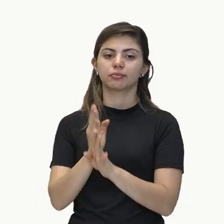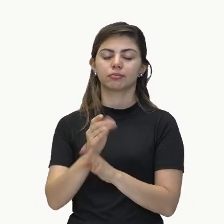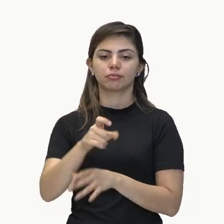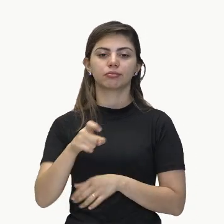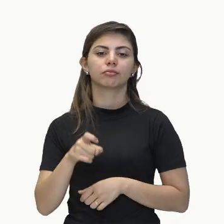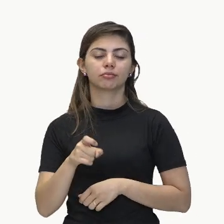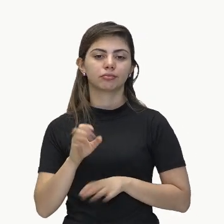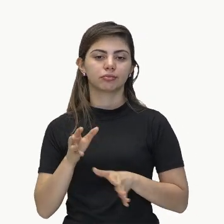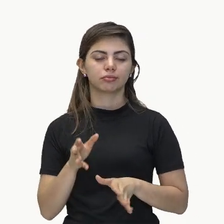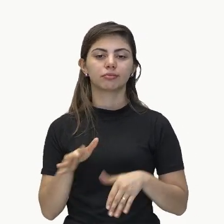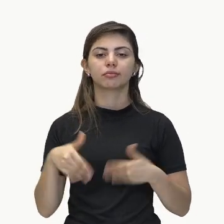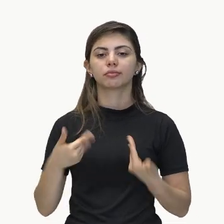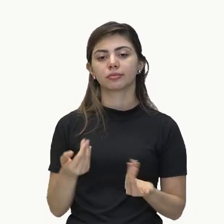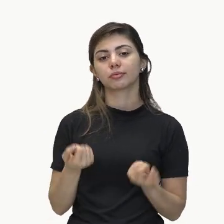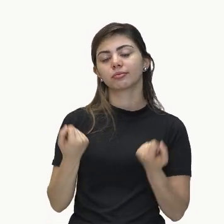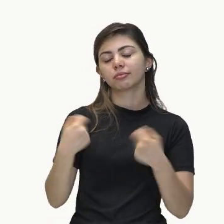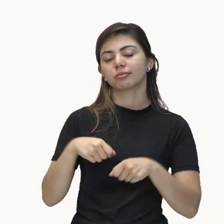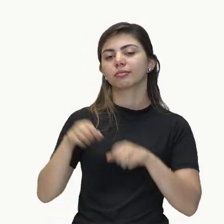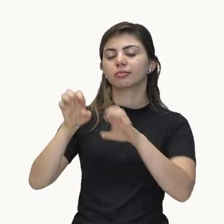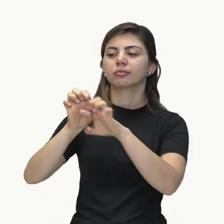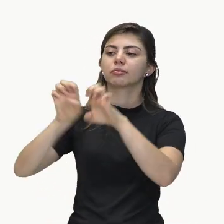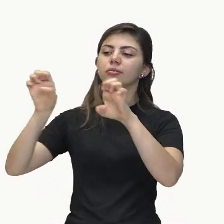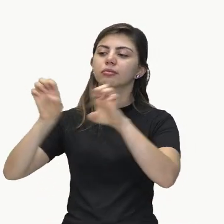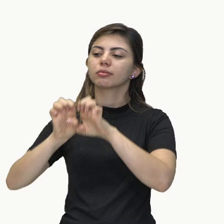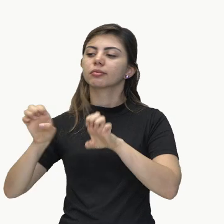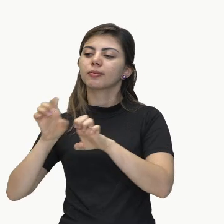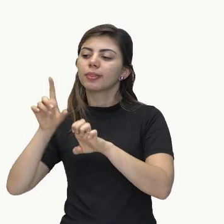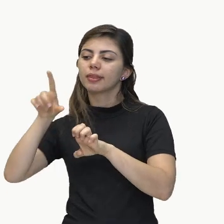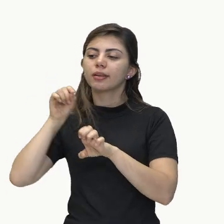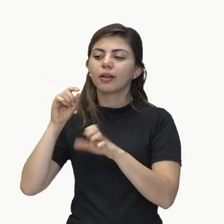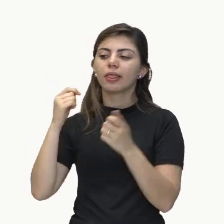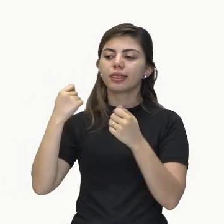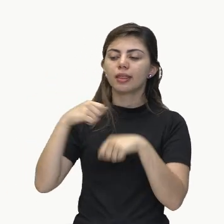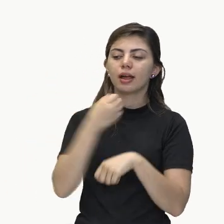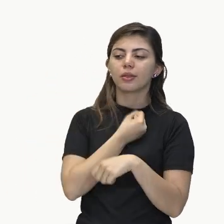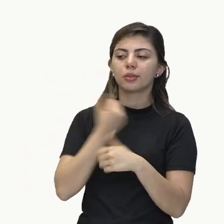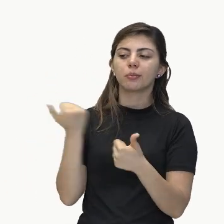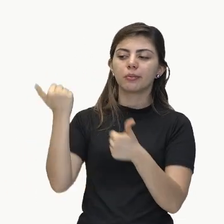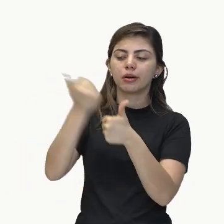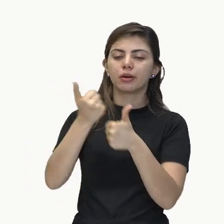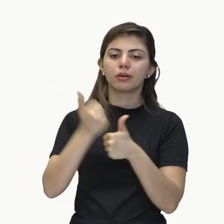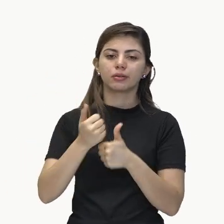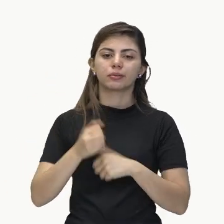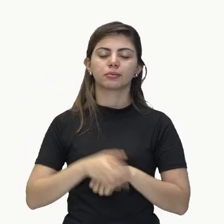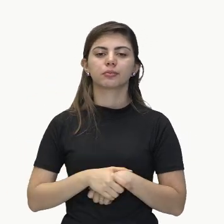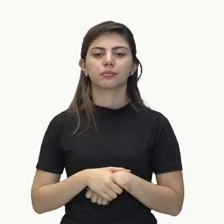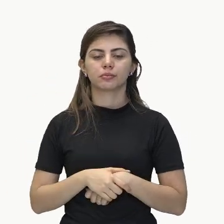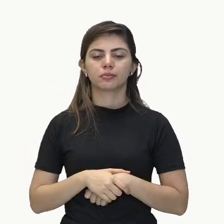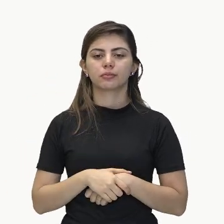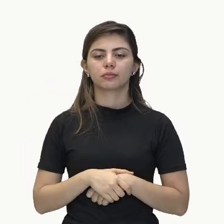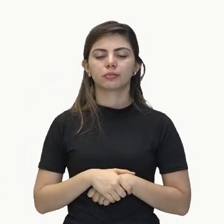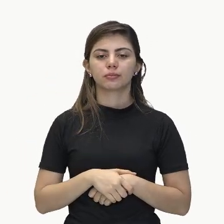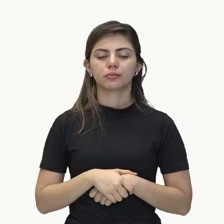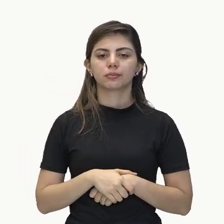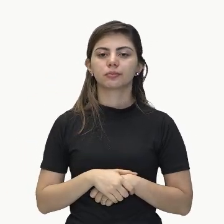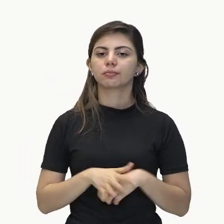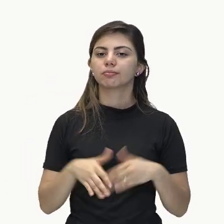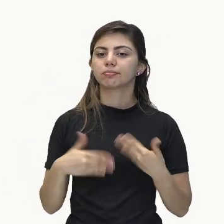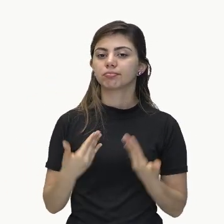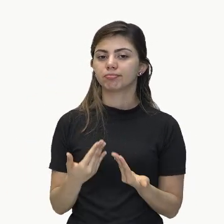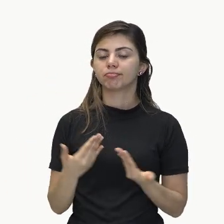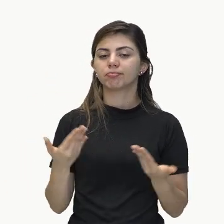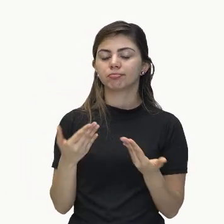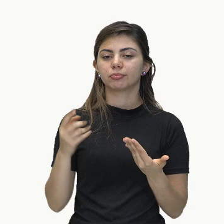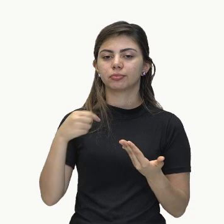x, eu posso escolher qualquer uma das minhas equações, tá? Para substituir. Como agora eu vou achar o valor